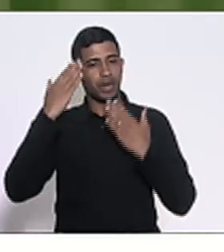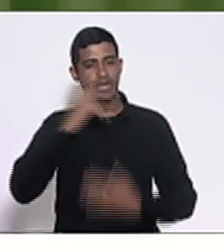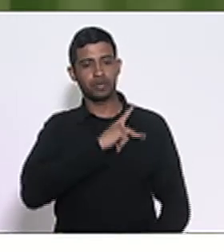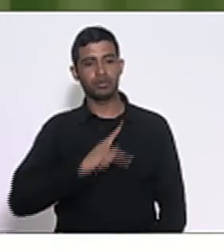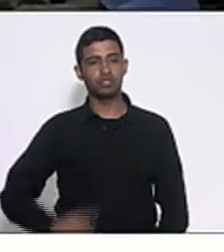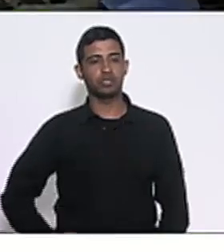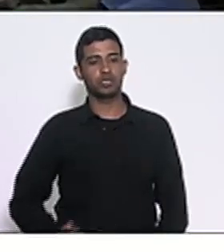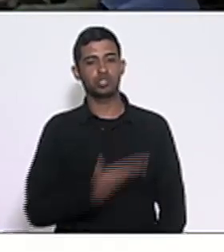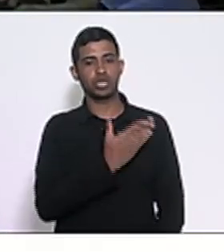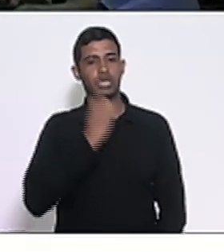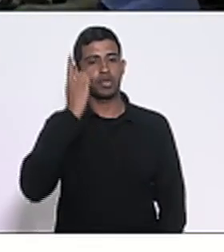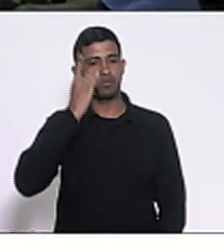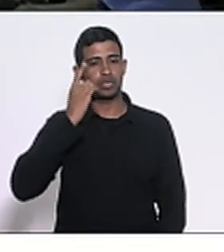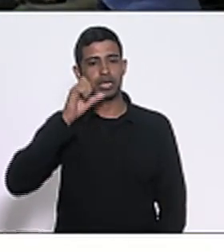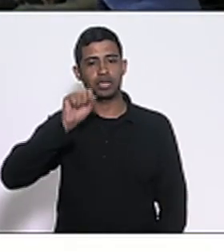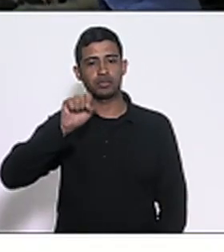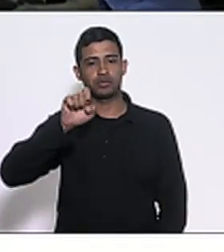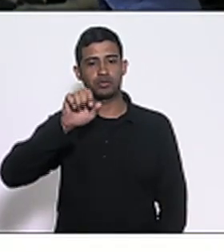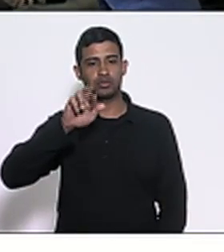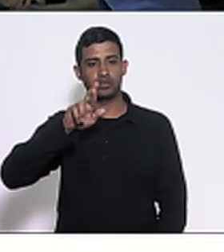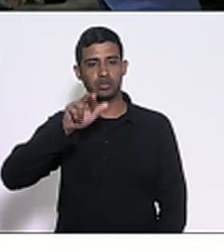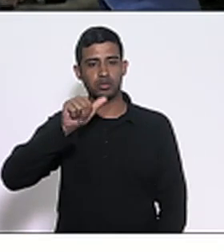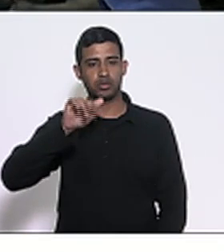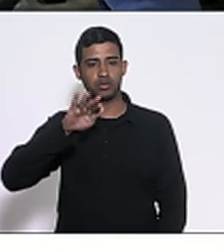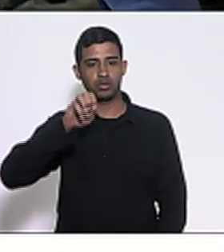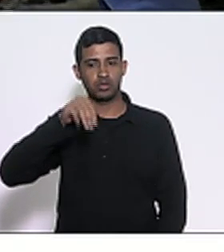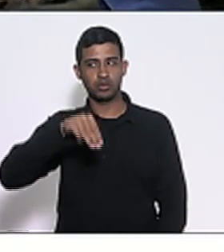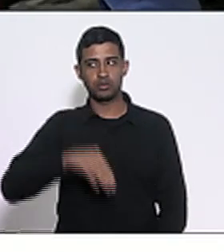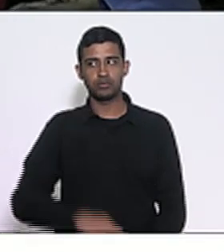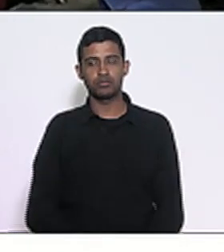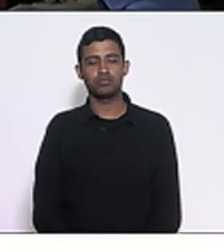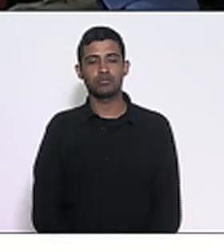o deputado Flávio Serafini.